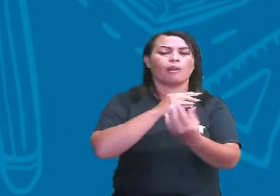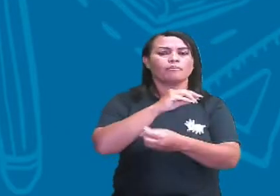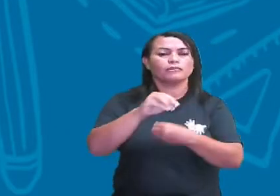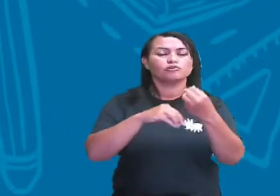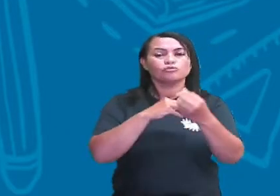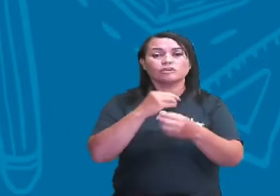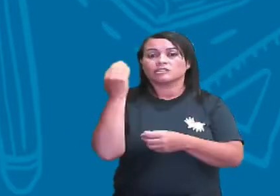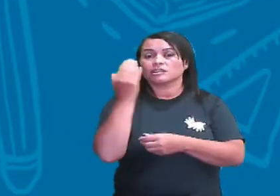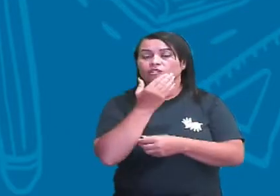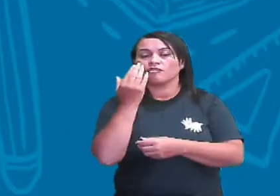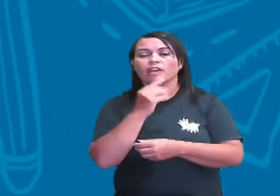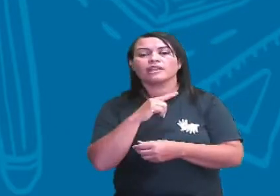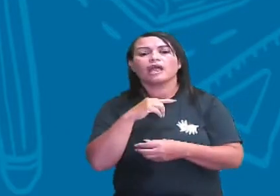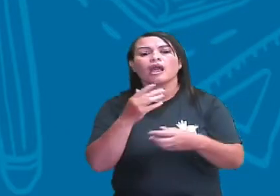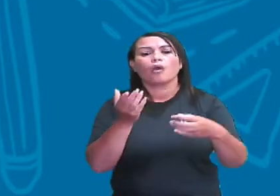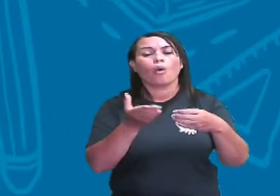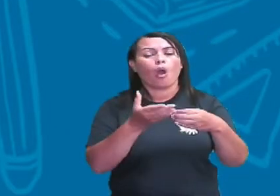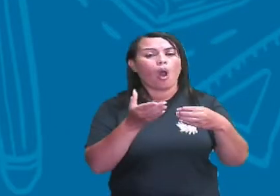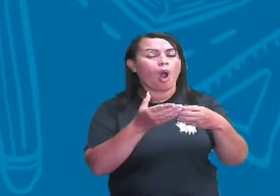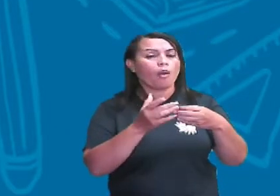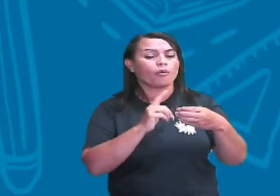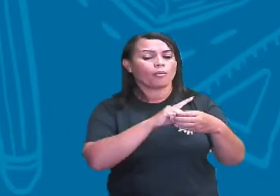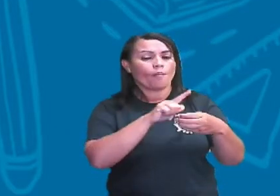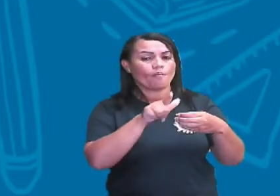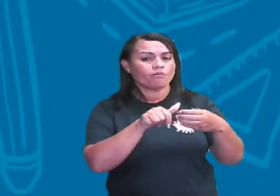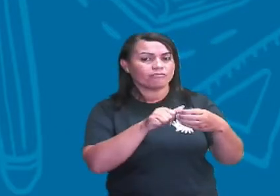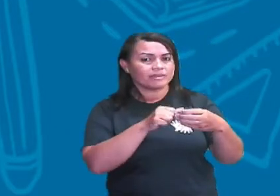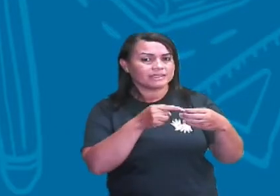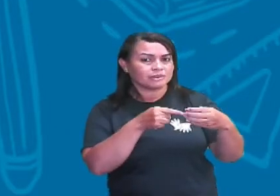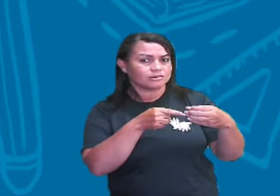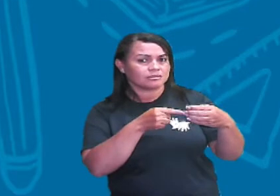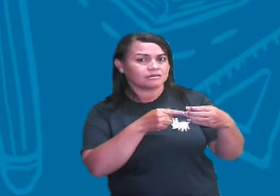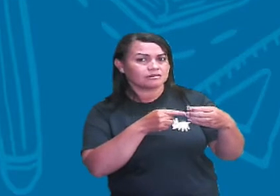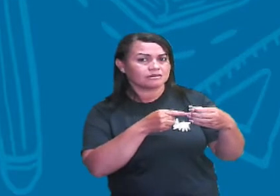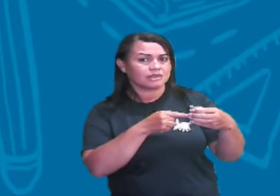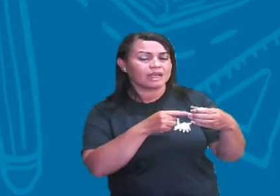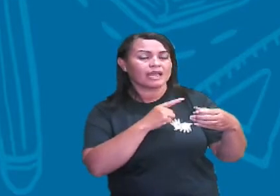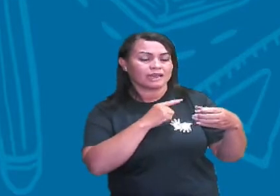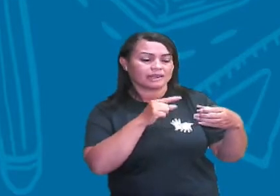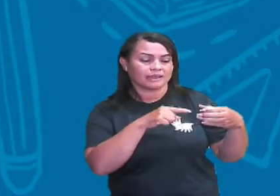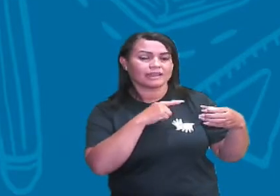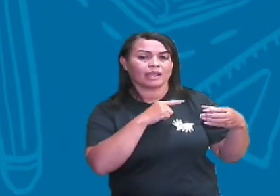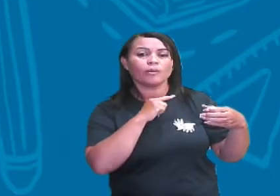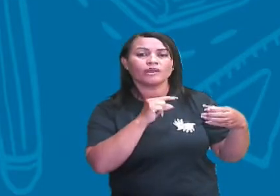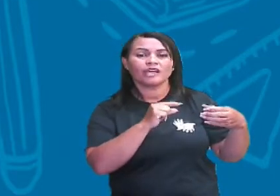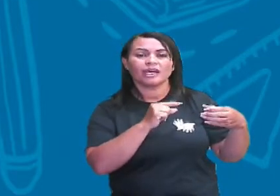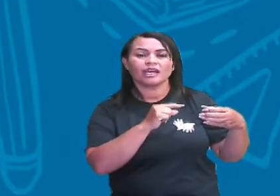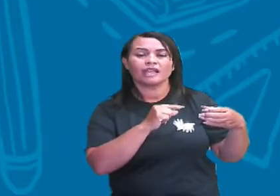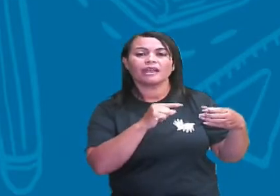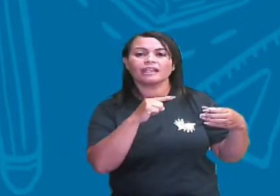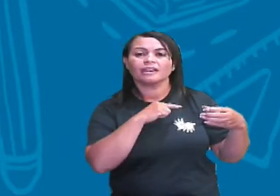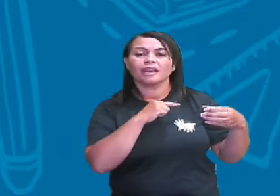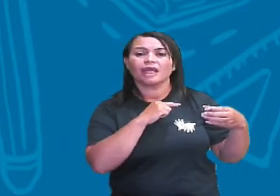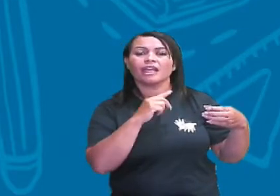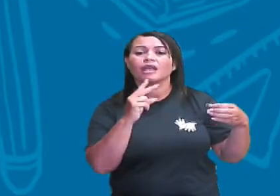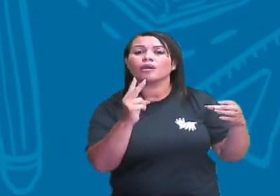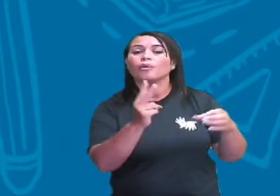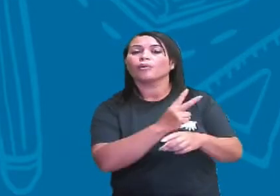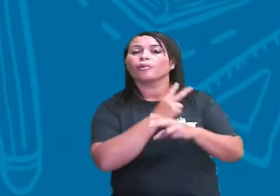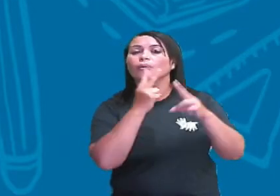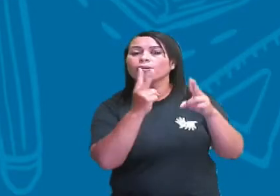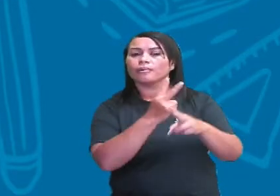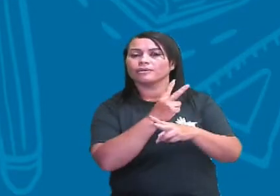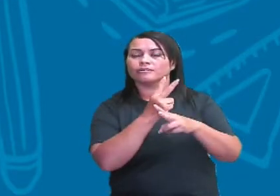copo vazio entre aspas, porque aquele copo não está vazio, aquele copo ele está cheio de ar, está com uma mistura